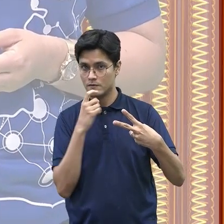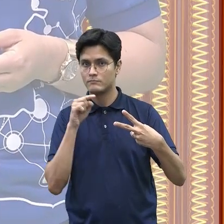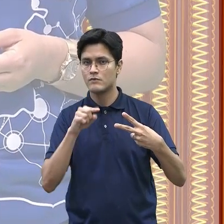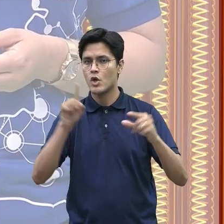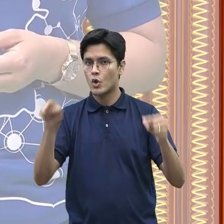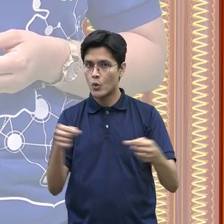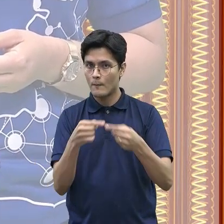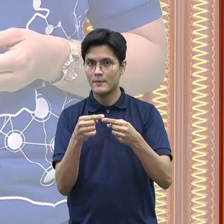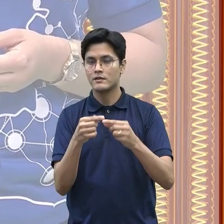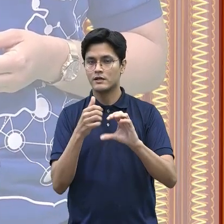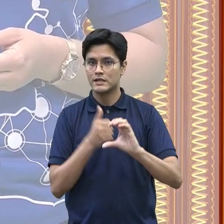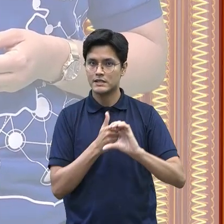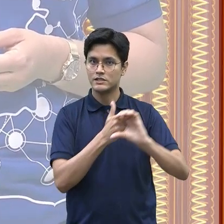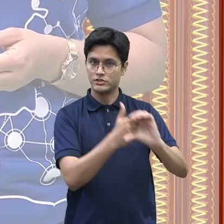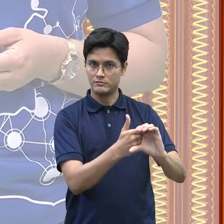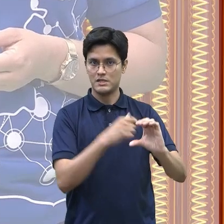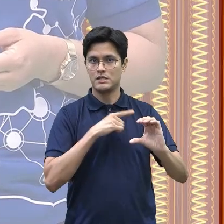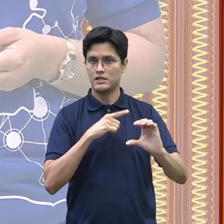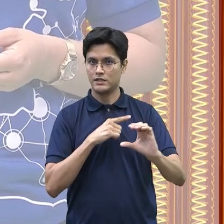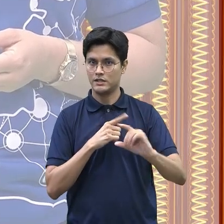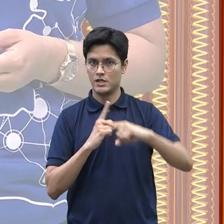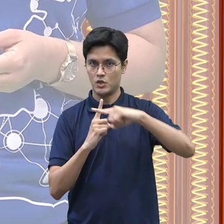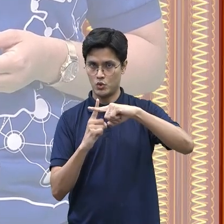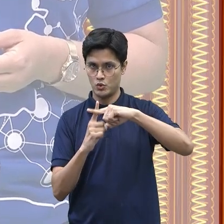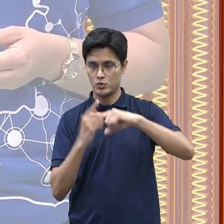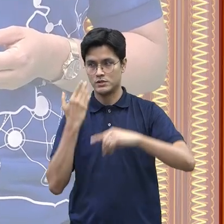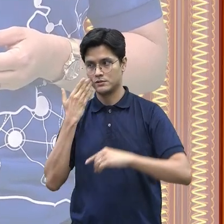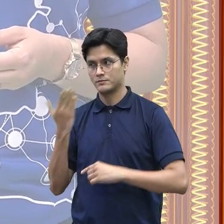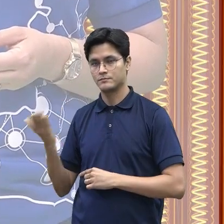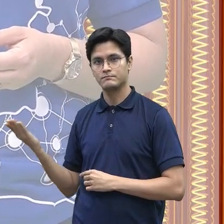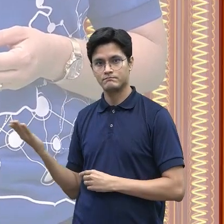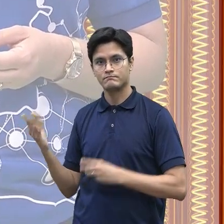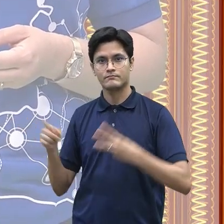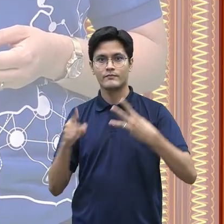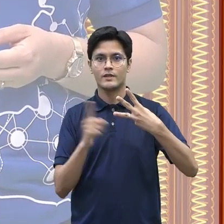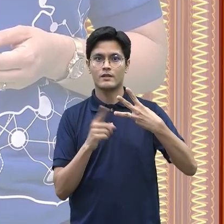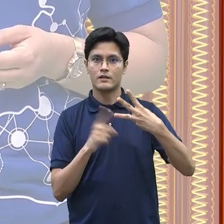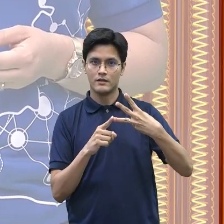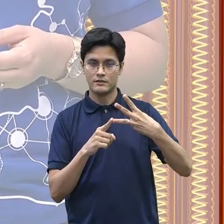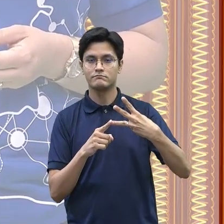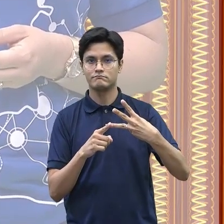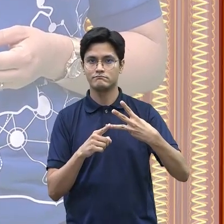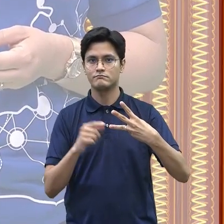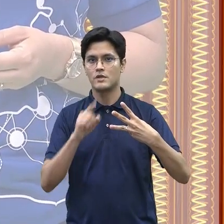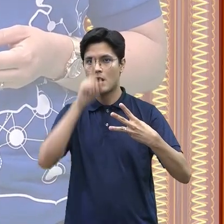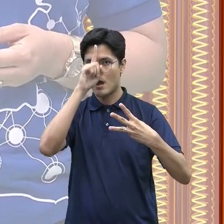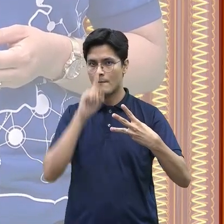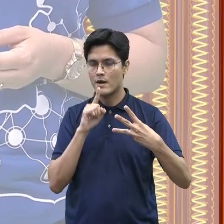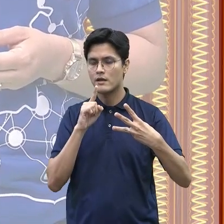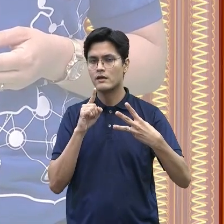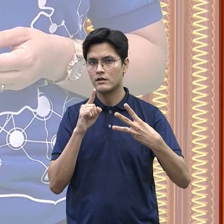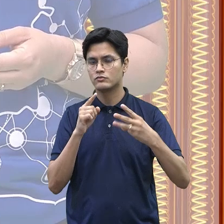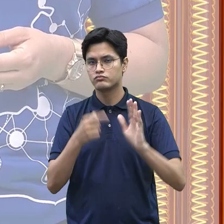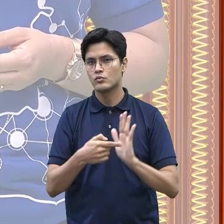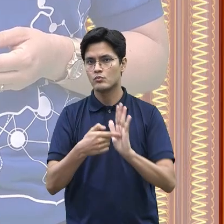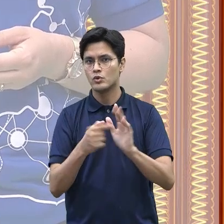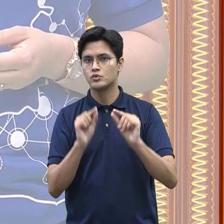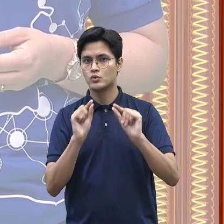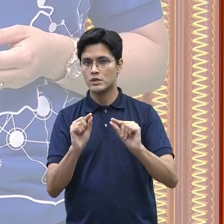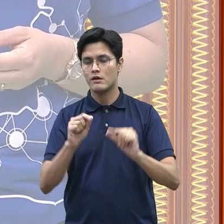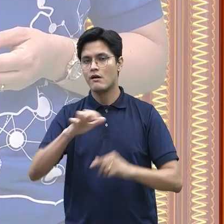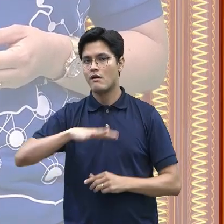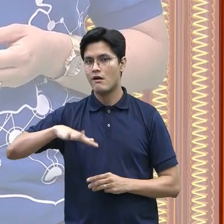ao cristianismo, que tem até uma cruz, como vocês estão percebendo. E a área em amarelo, que demonstra ali